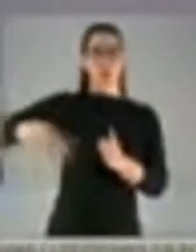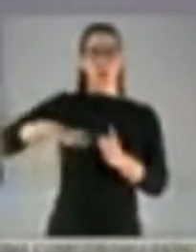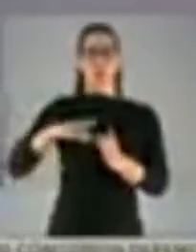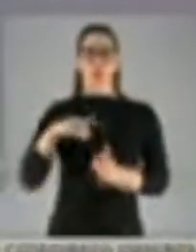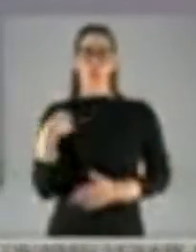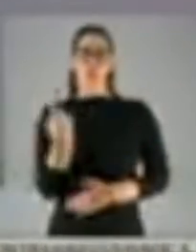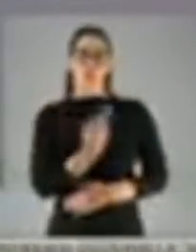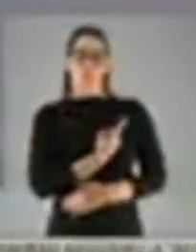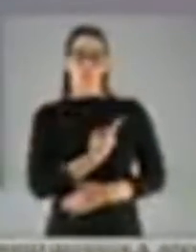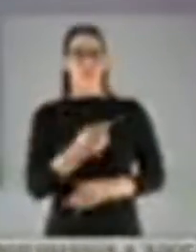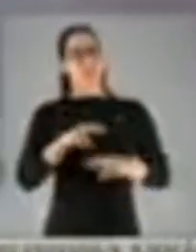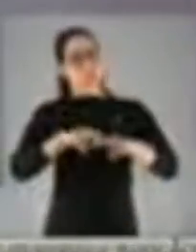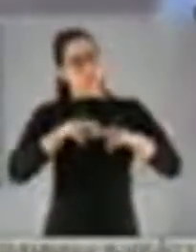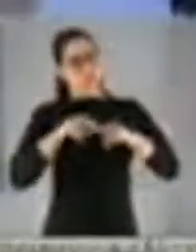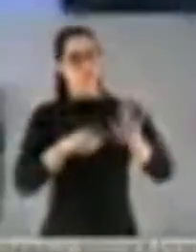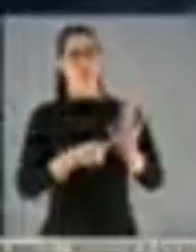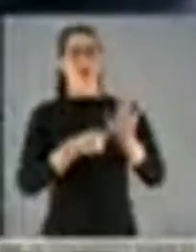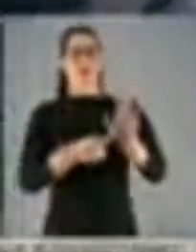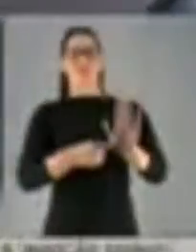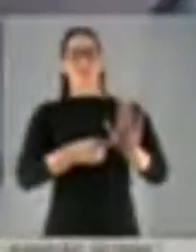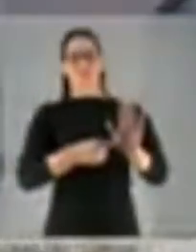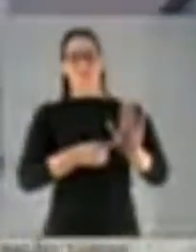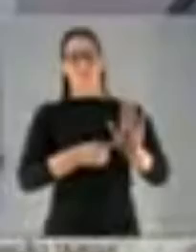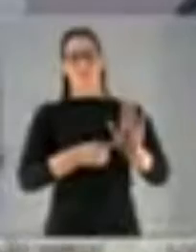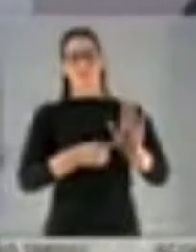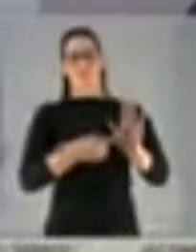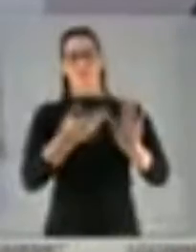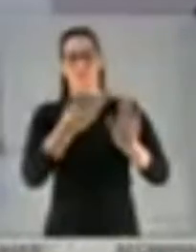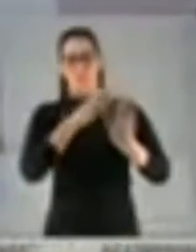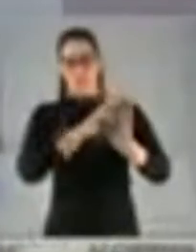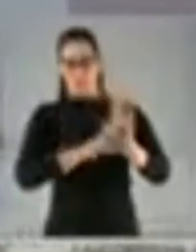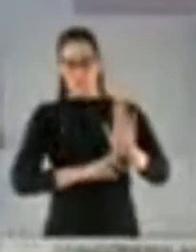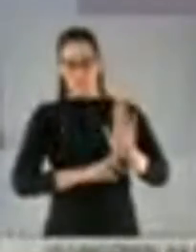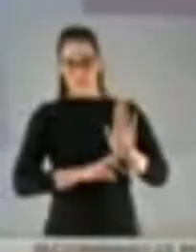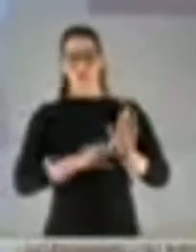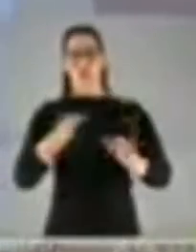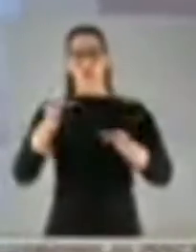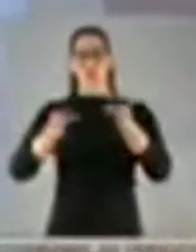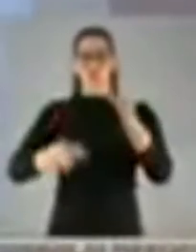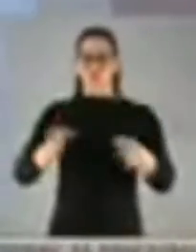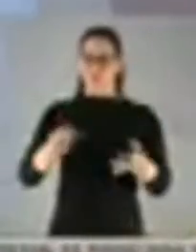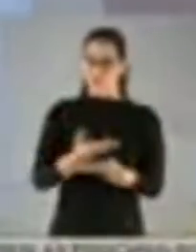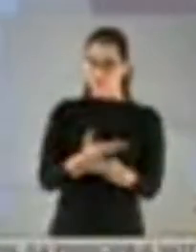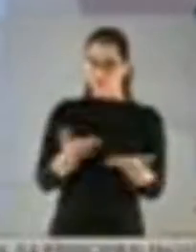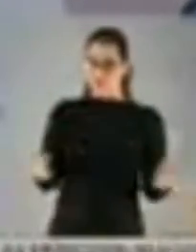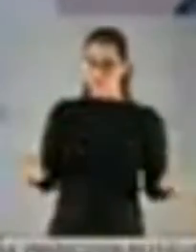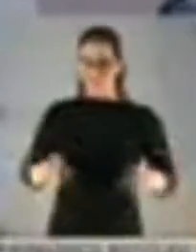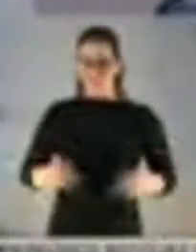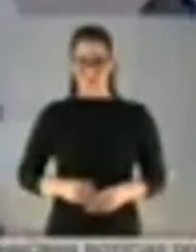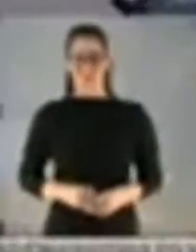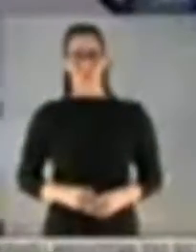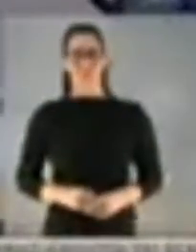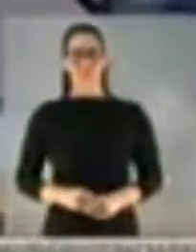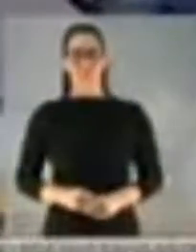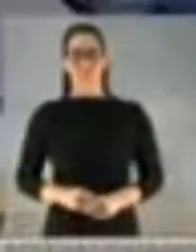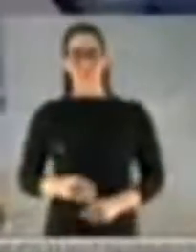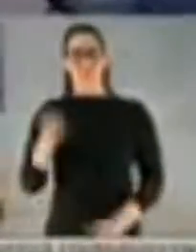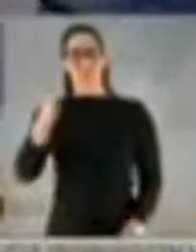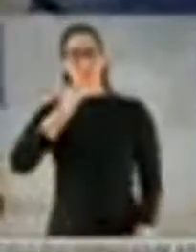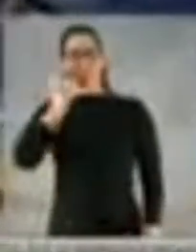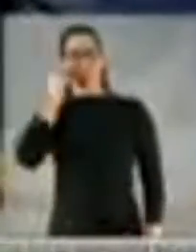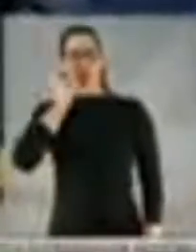termos que apresentamos este requerimento, ao julgamento do senhor, ao julgamento dos demais pares.